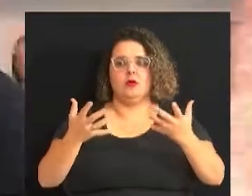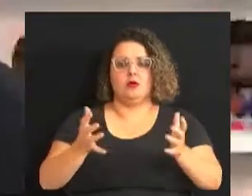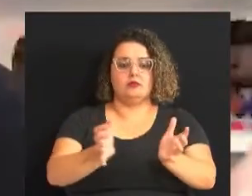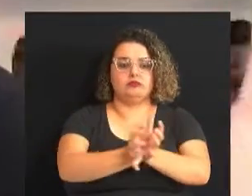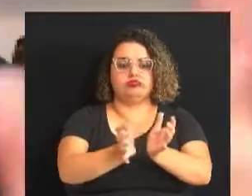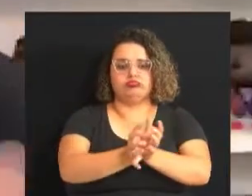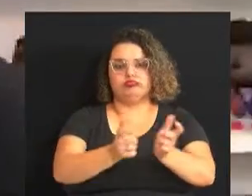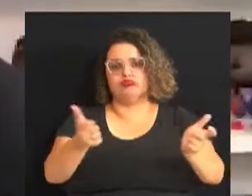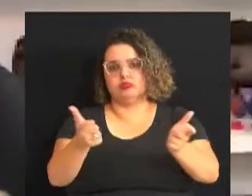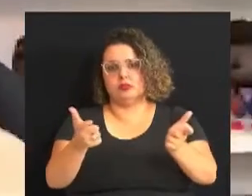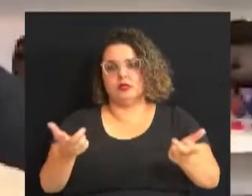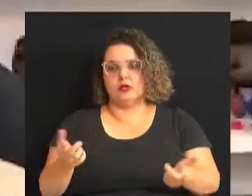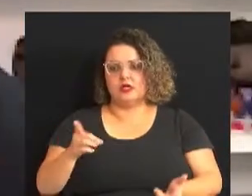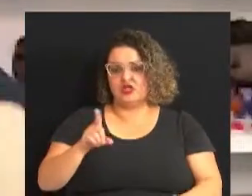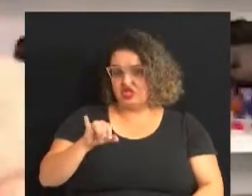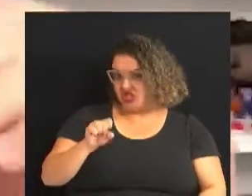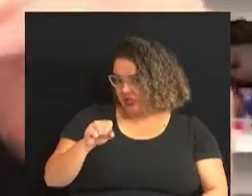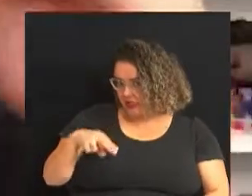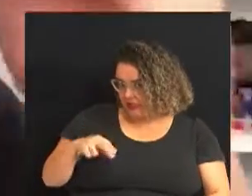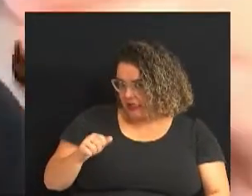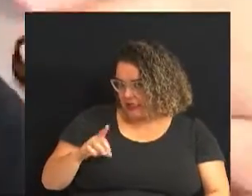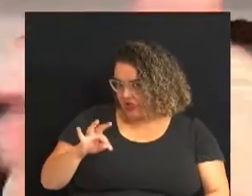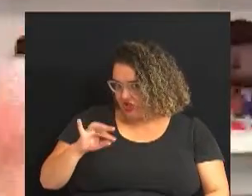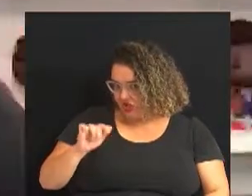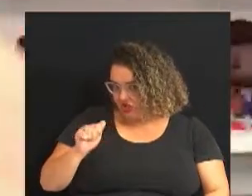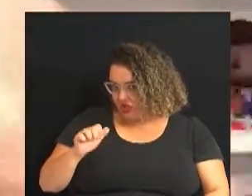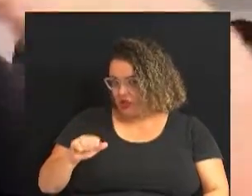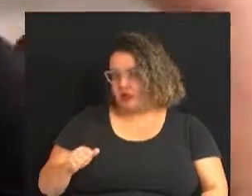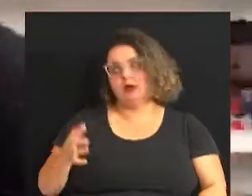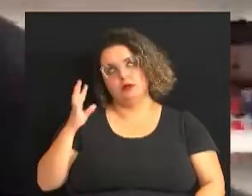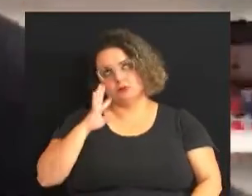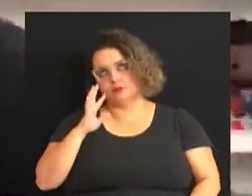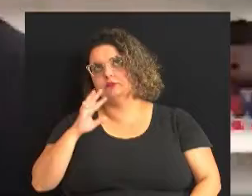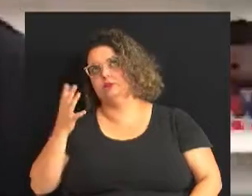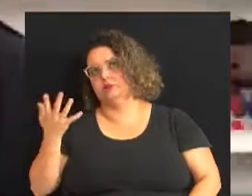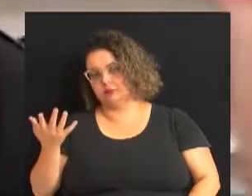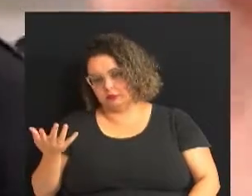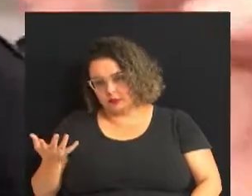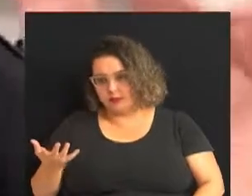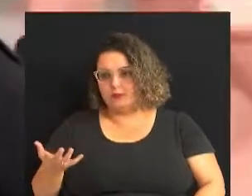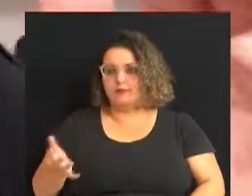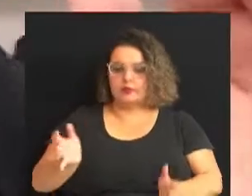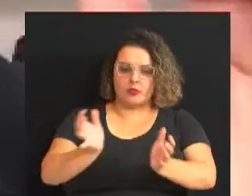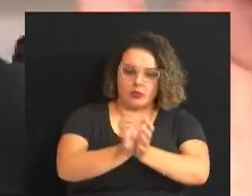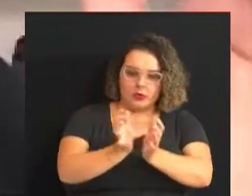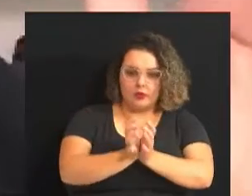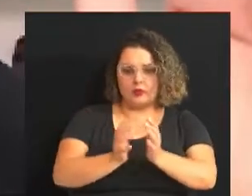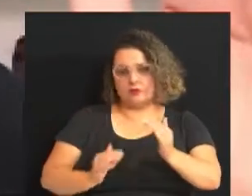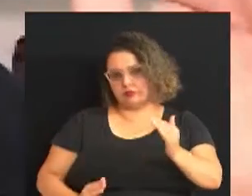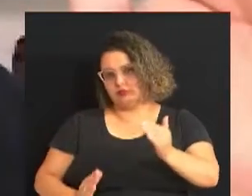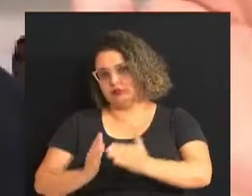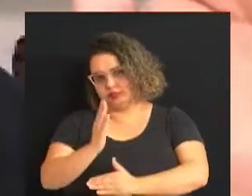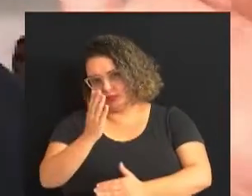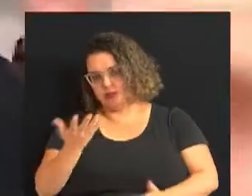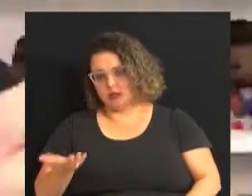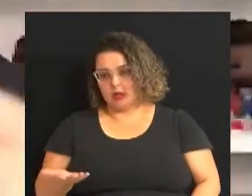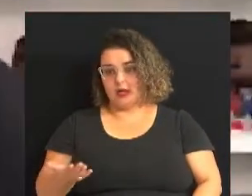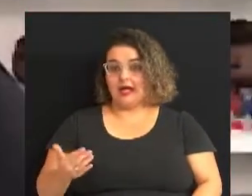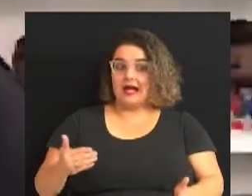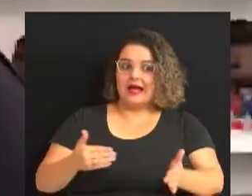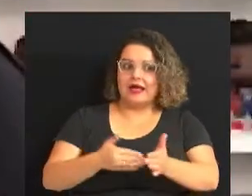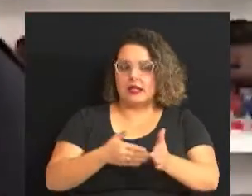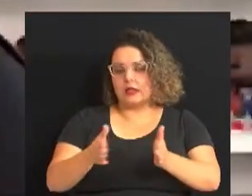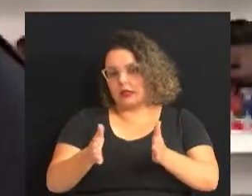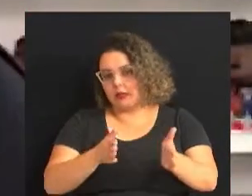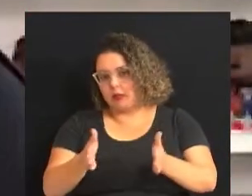essas dinastias. Porque essas dinastias, elas são legais, porque sempre é um time a ser batido, ela é legal até um certo momento.